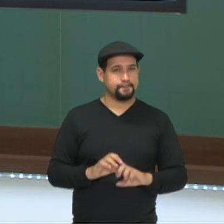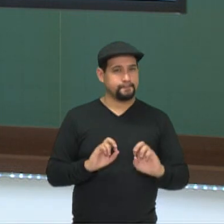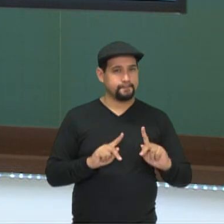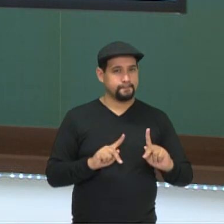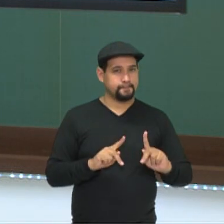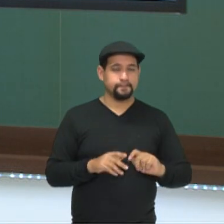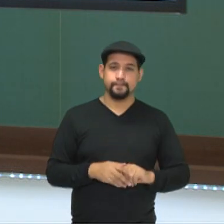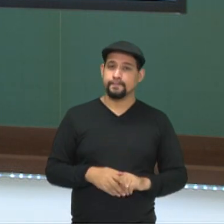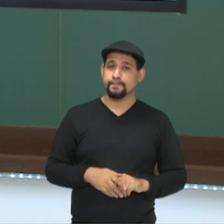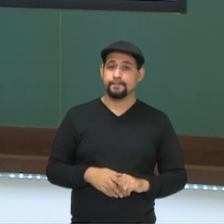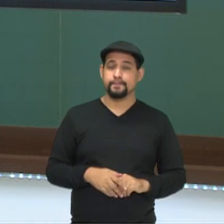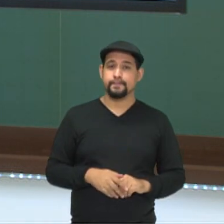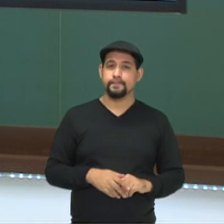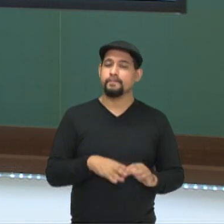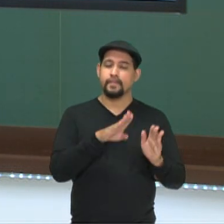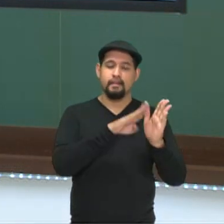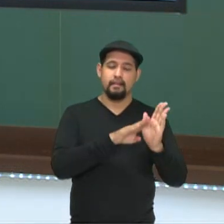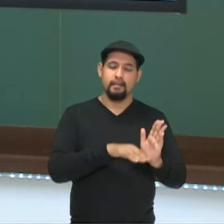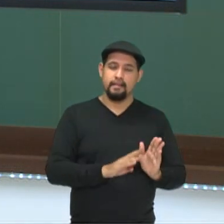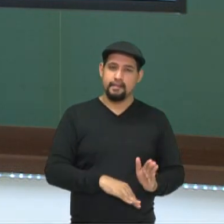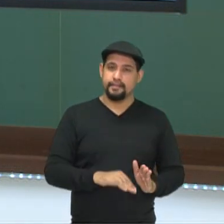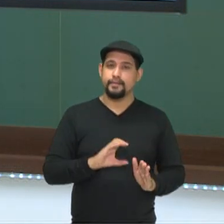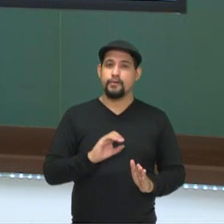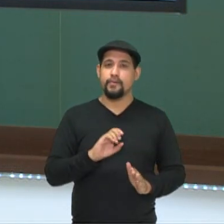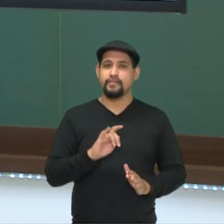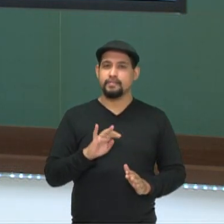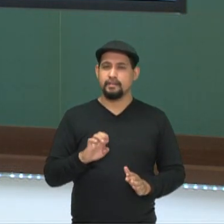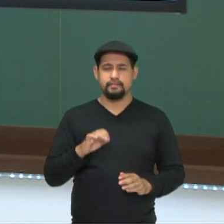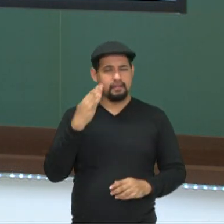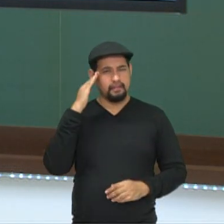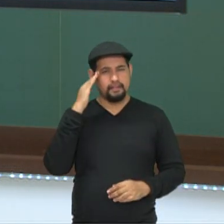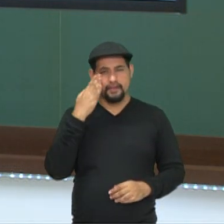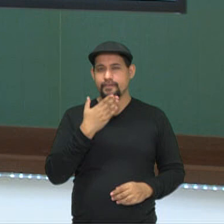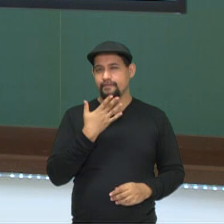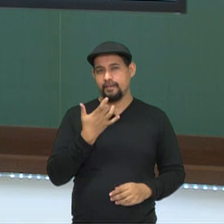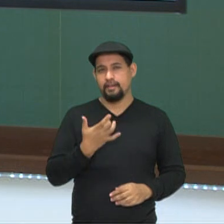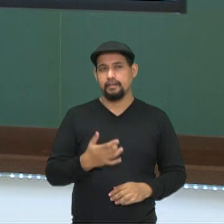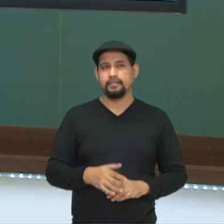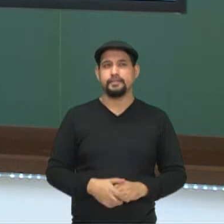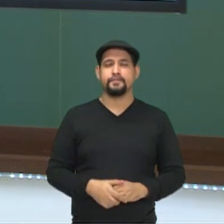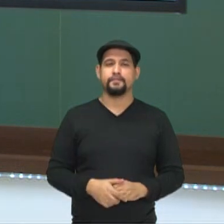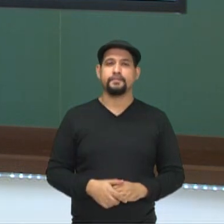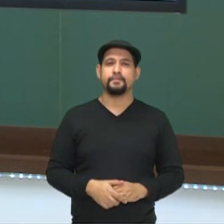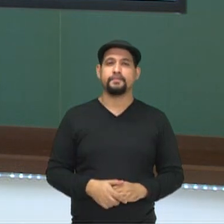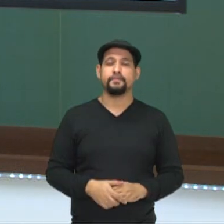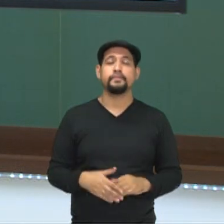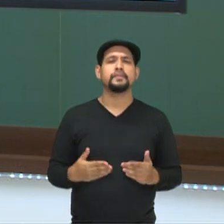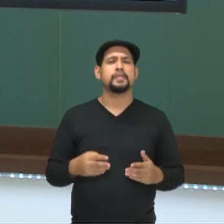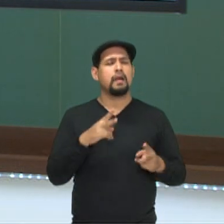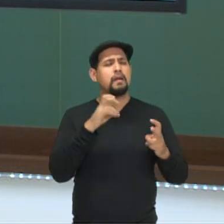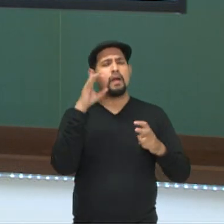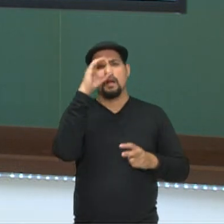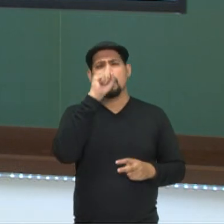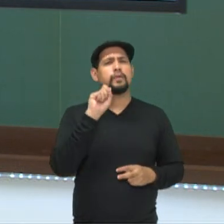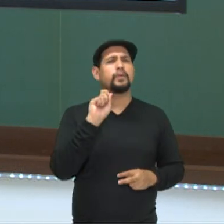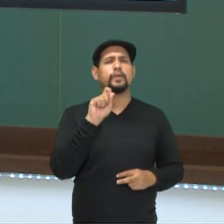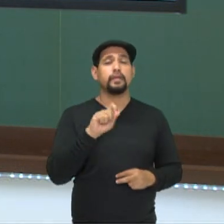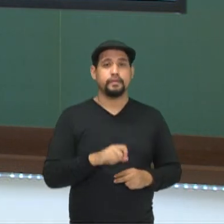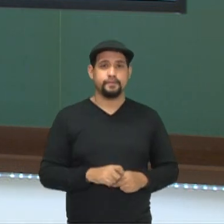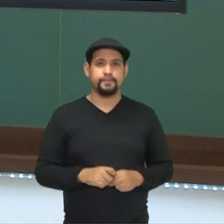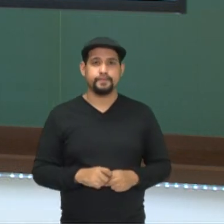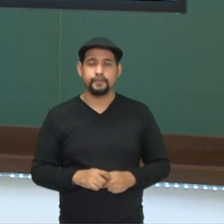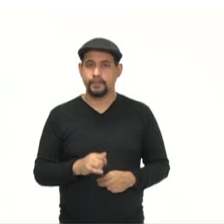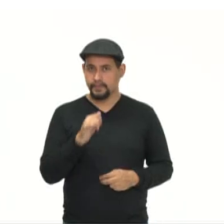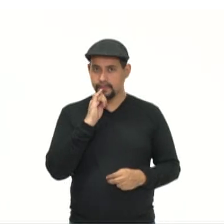Ok e retiramos os coeficientes tranquilo né Ok o quê que vemos a sala sempre